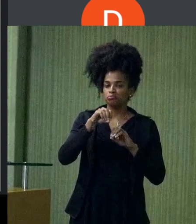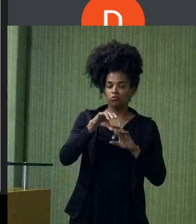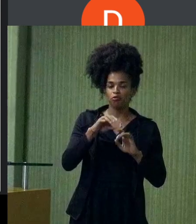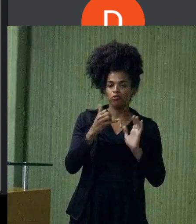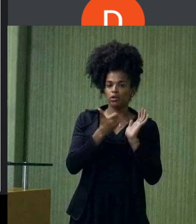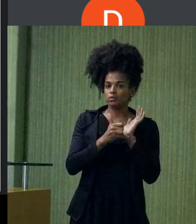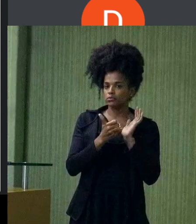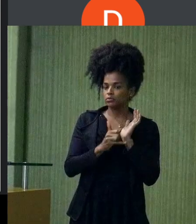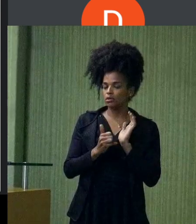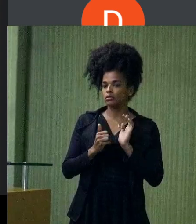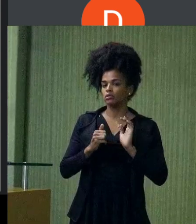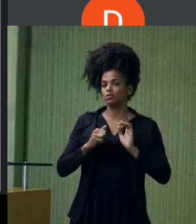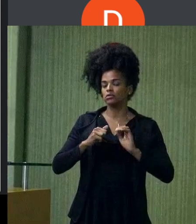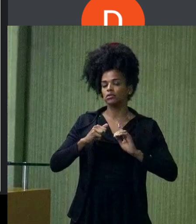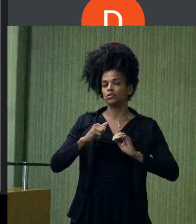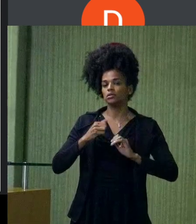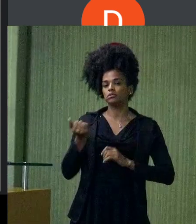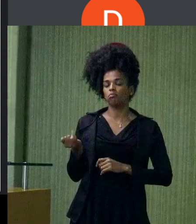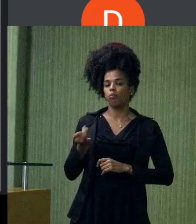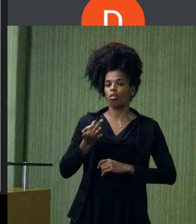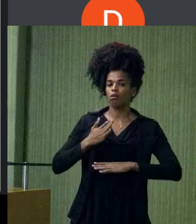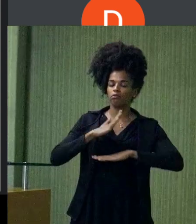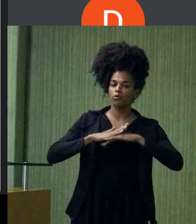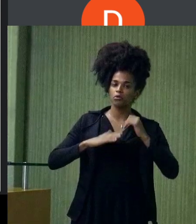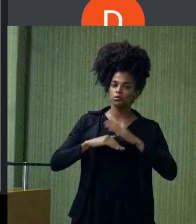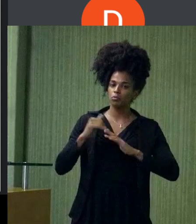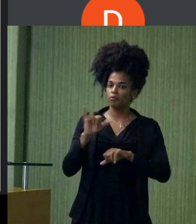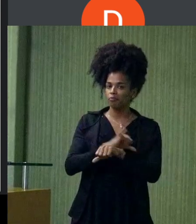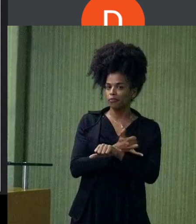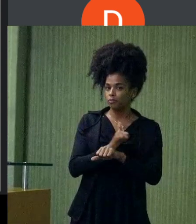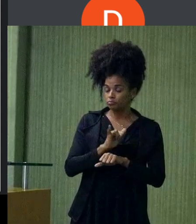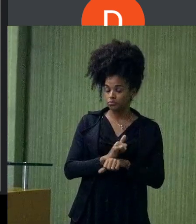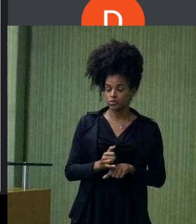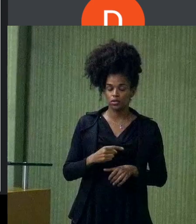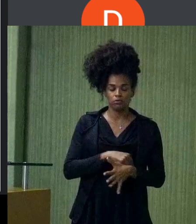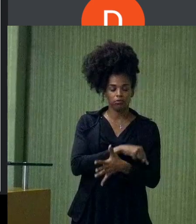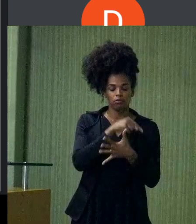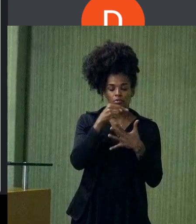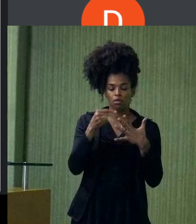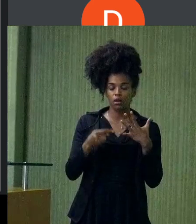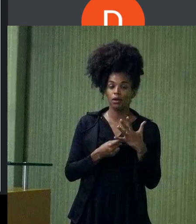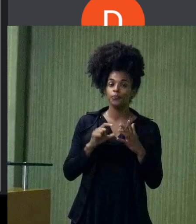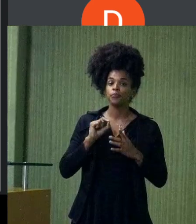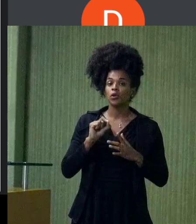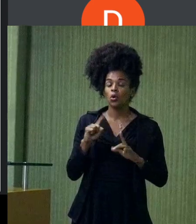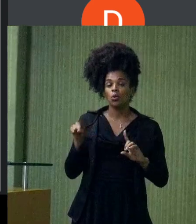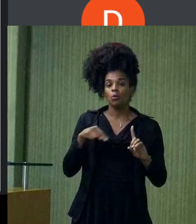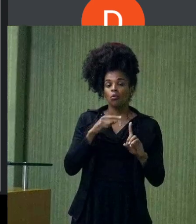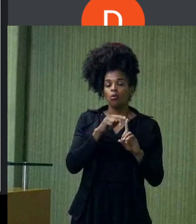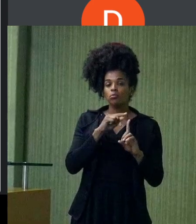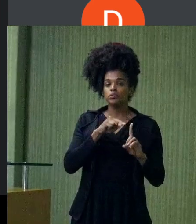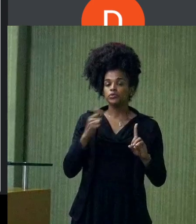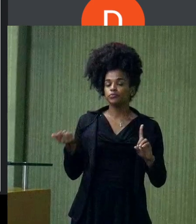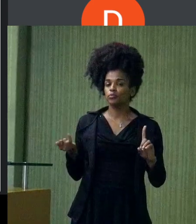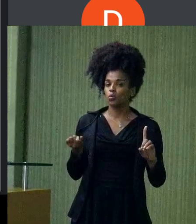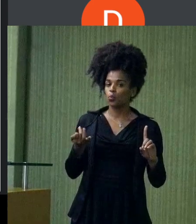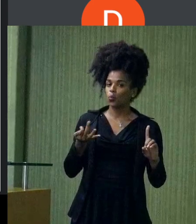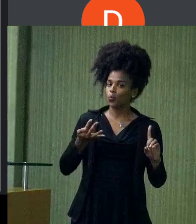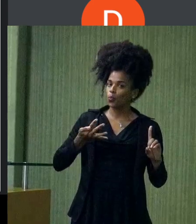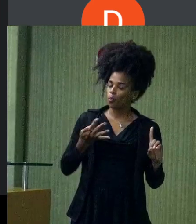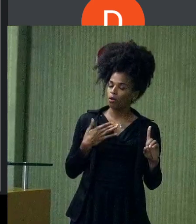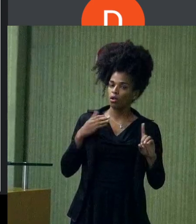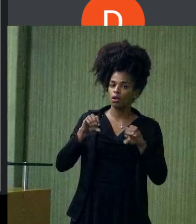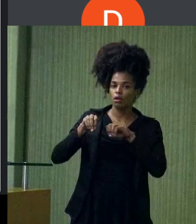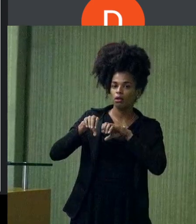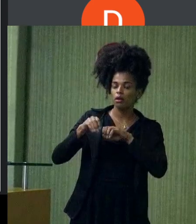qualificação profissional E aí 11 estratégias eh o objetivo 12 é da qualidade da educação profissional